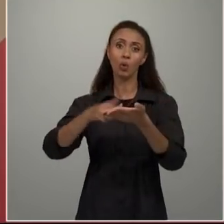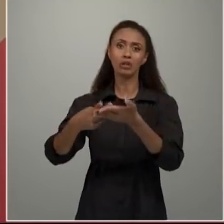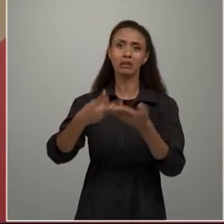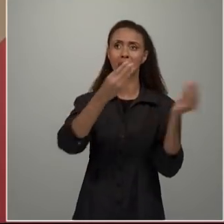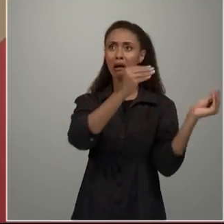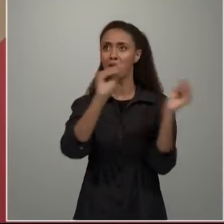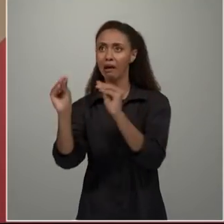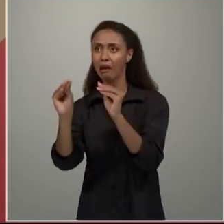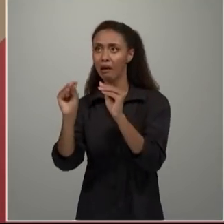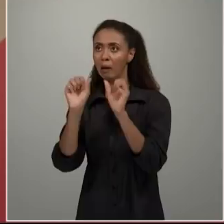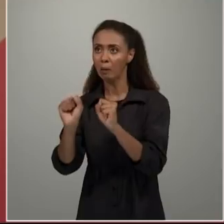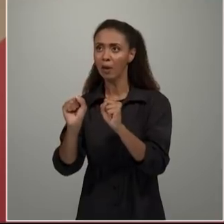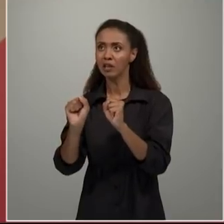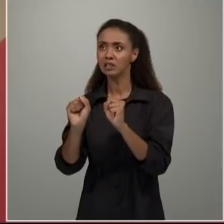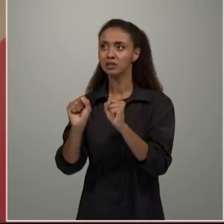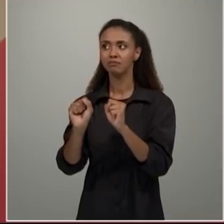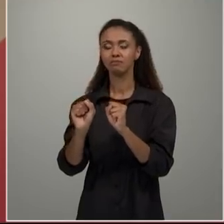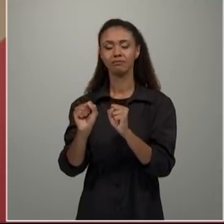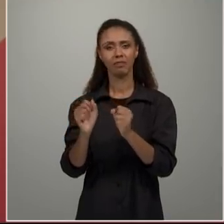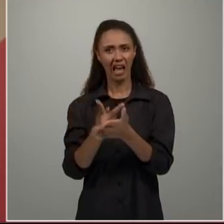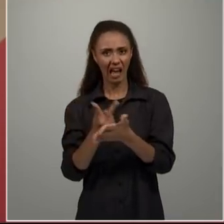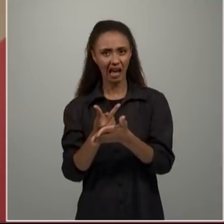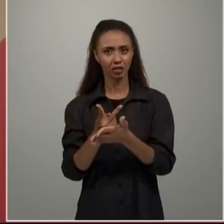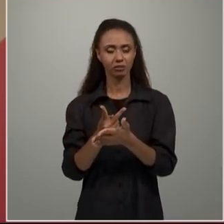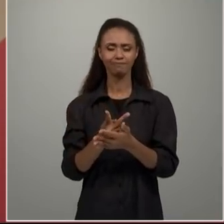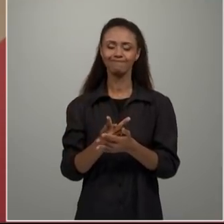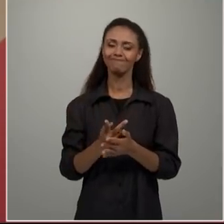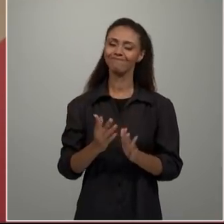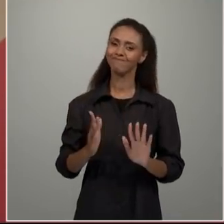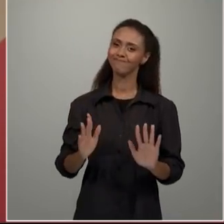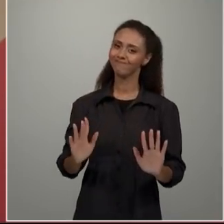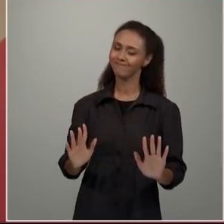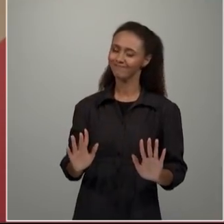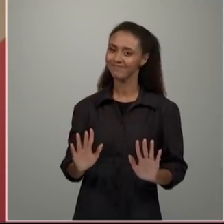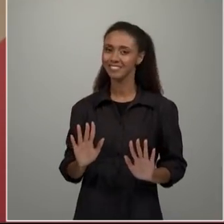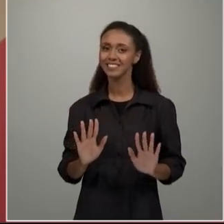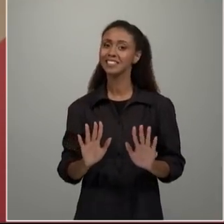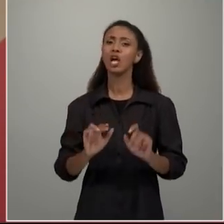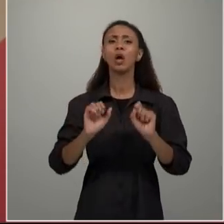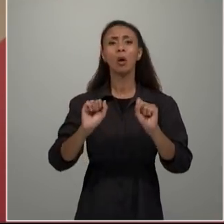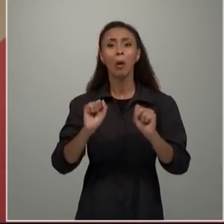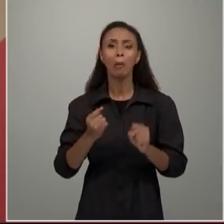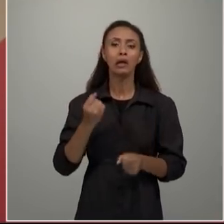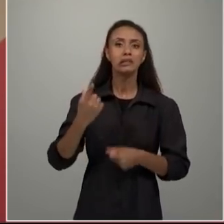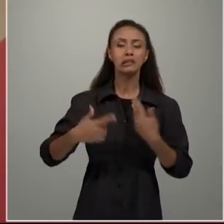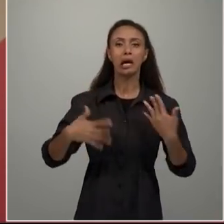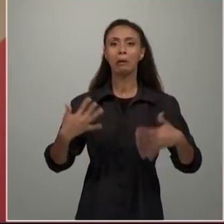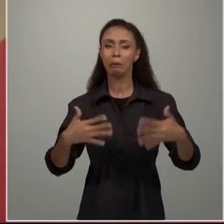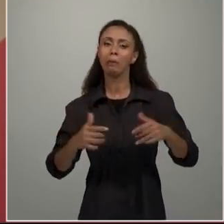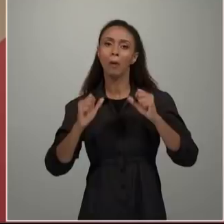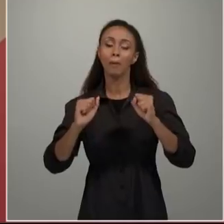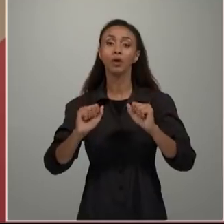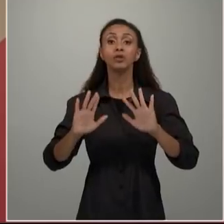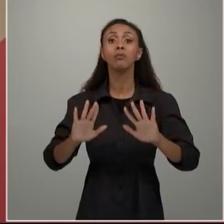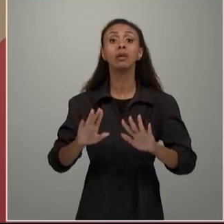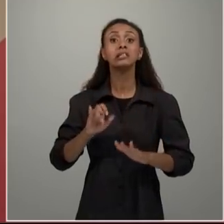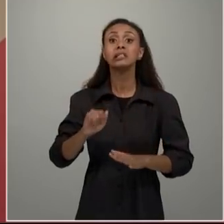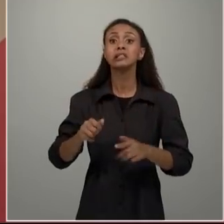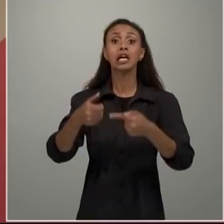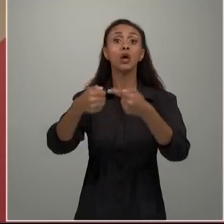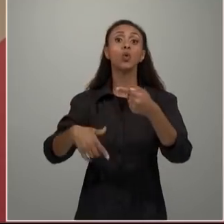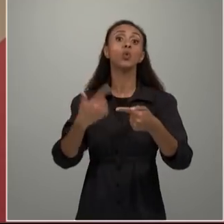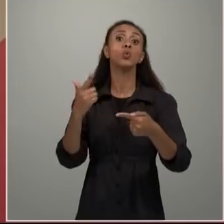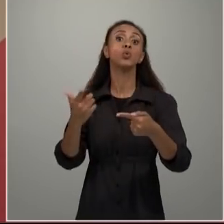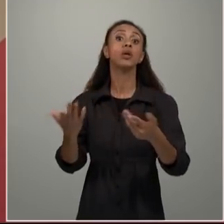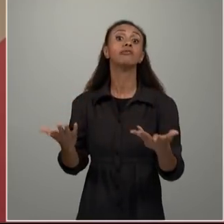pecado em tese não né porque você pode fazer o seu dia a dia está apertado talvez um dia que você não tiver um golo tradutor